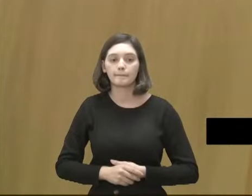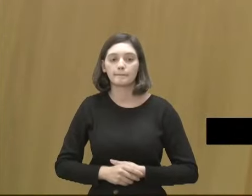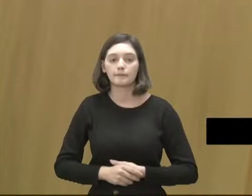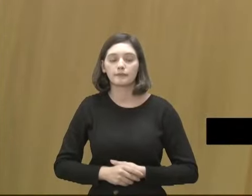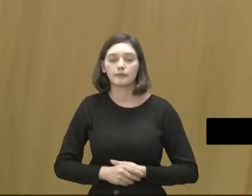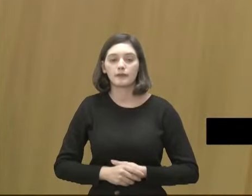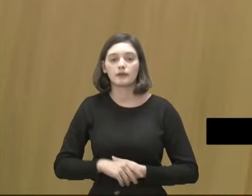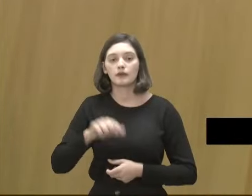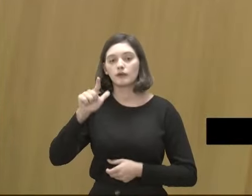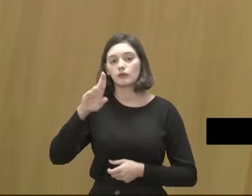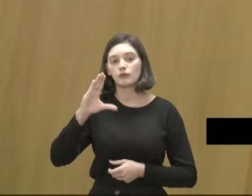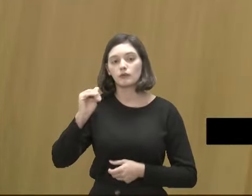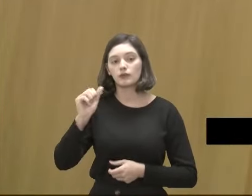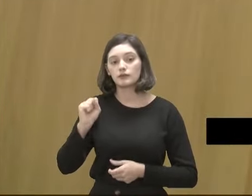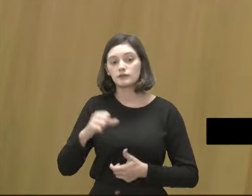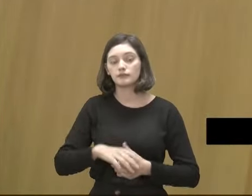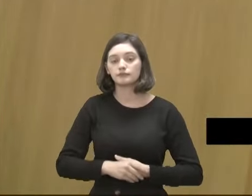Lucas?